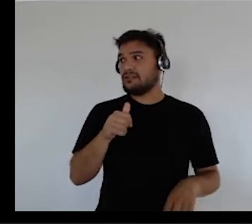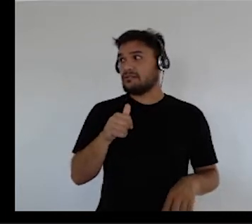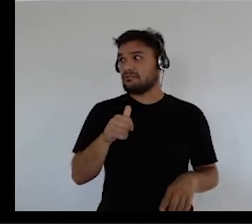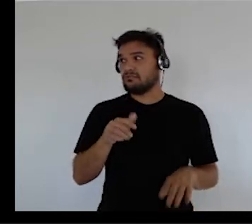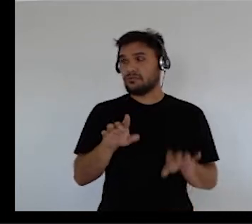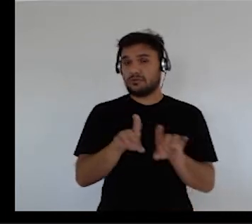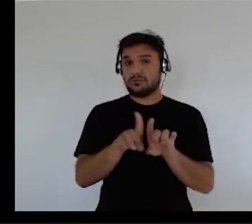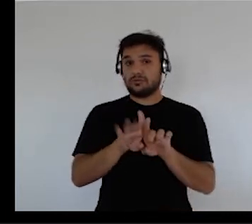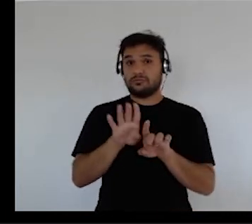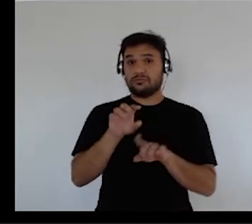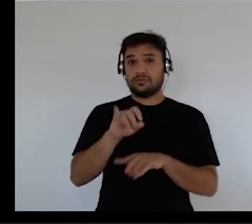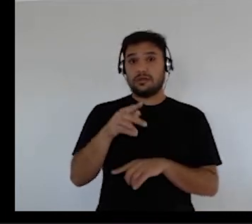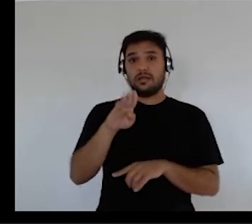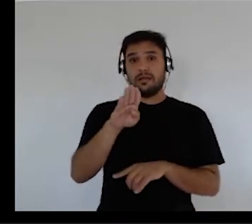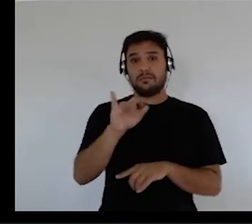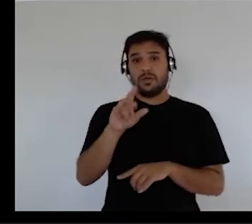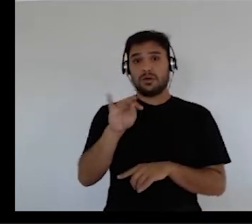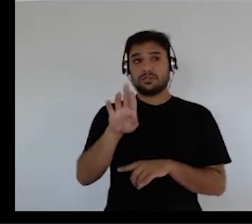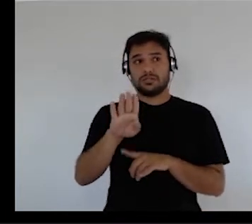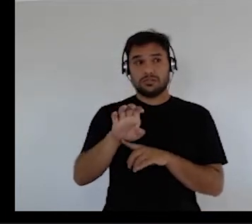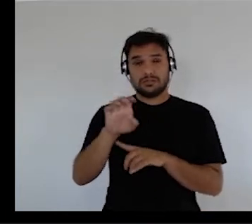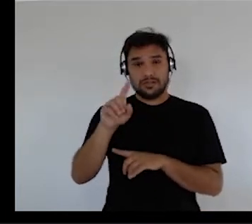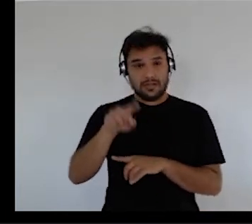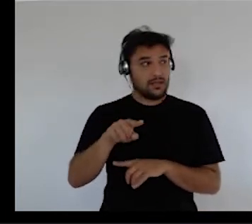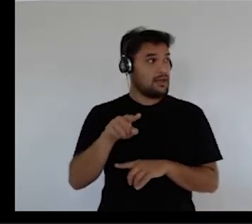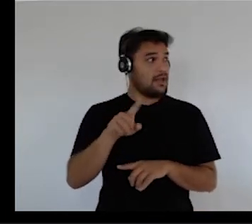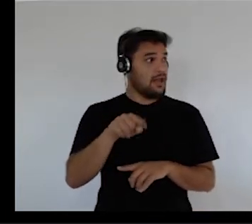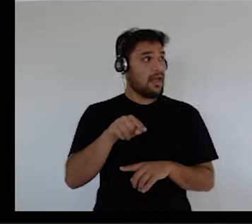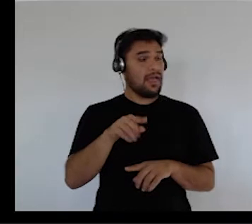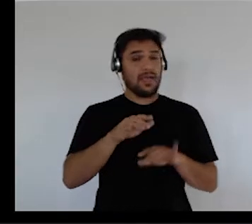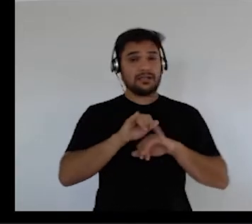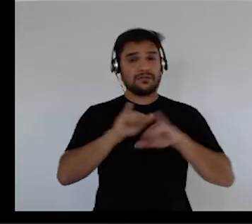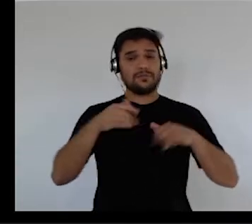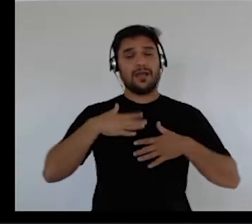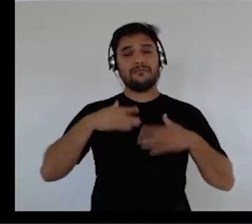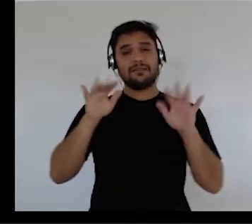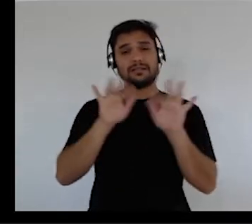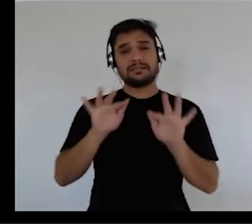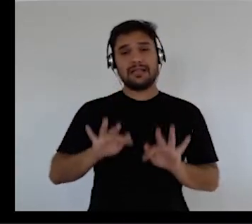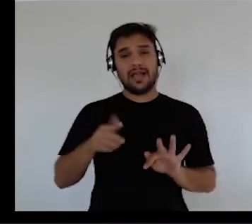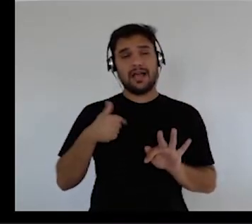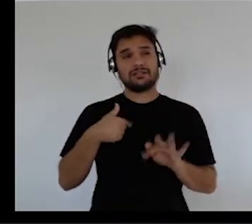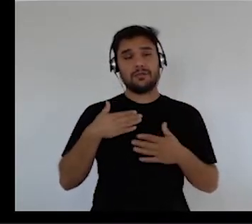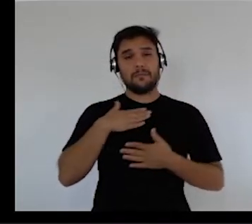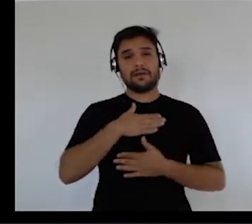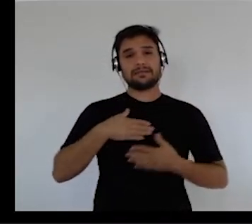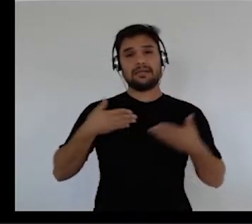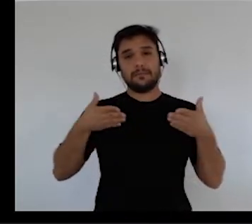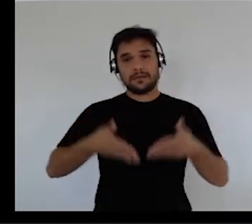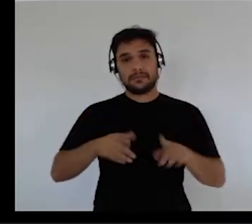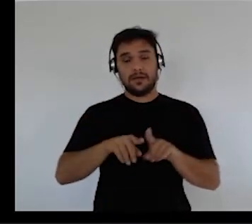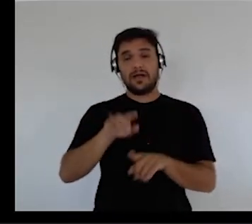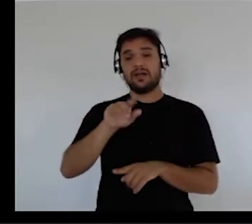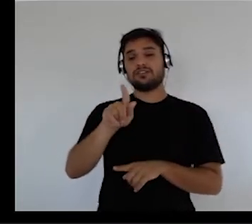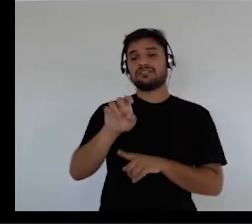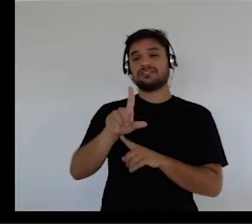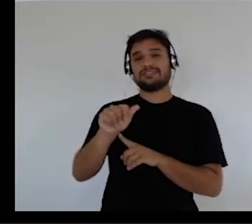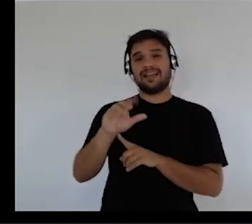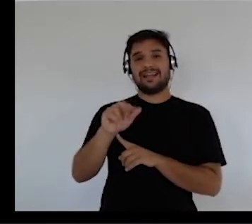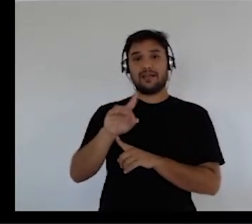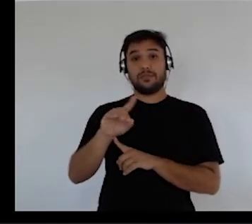corrija se estiver errada a pronúncia, doutora Lima. Registro aqui minha grande alegria e o prazer em participar. Eu sou Gisela